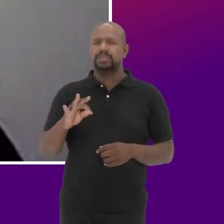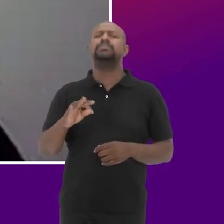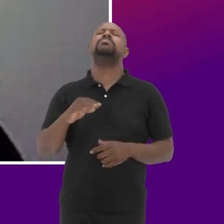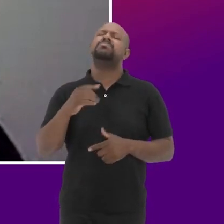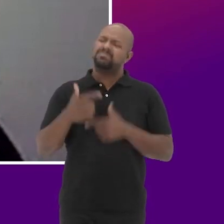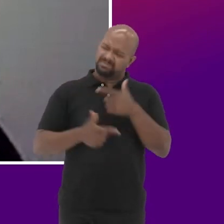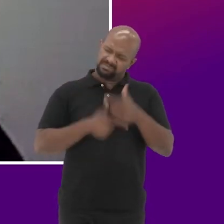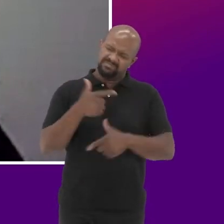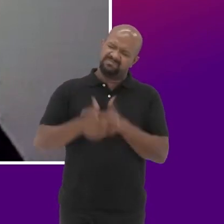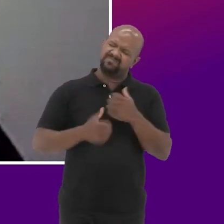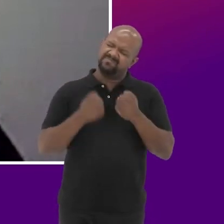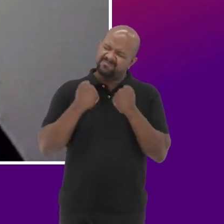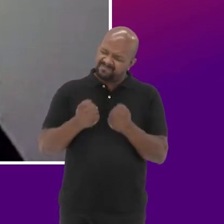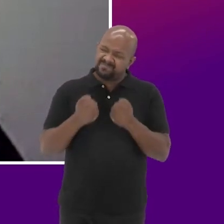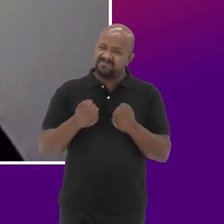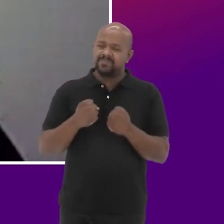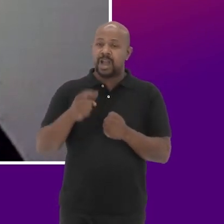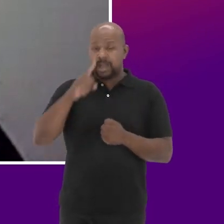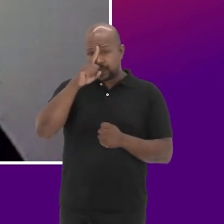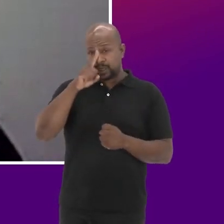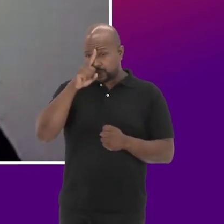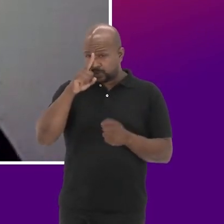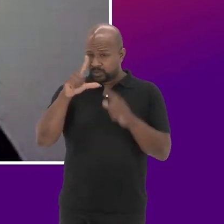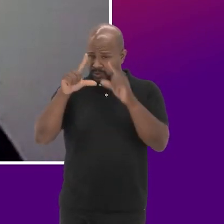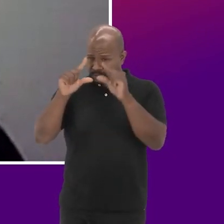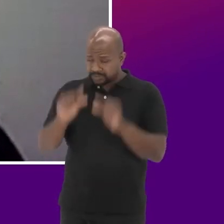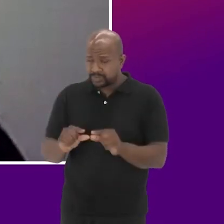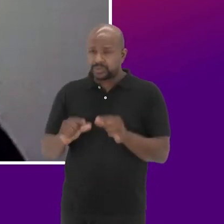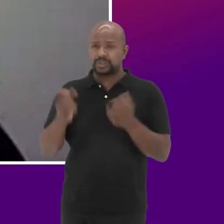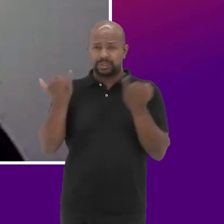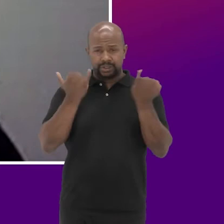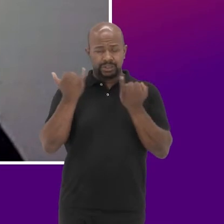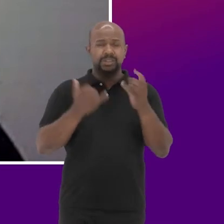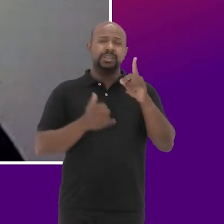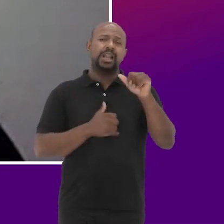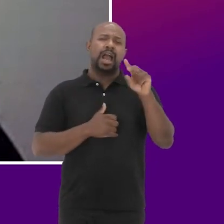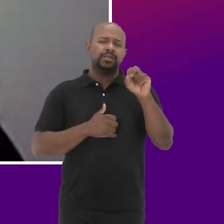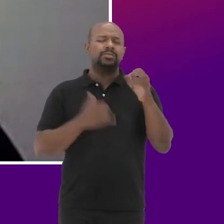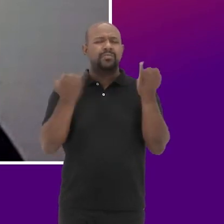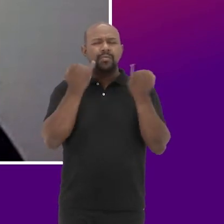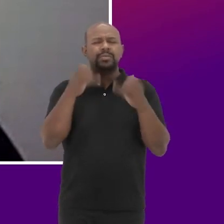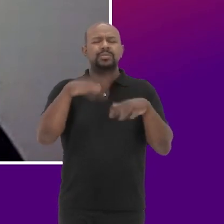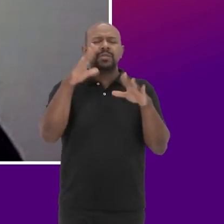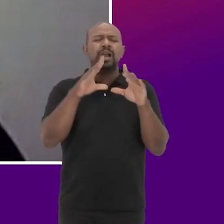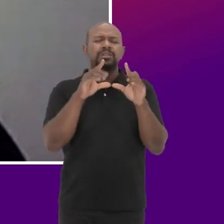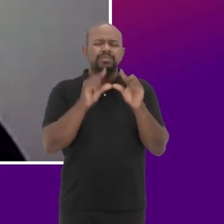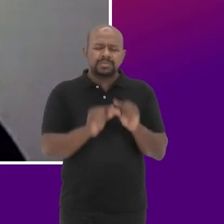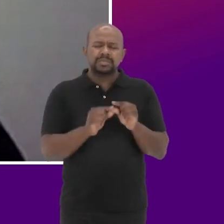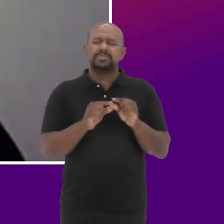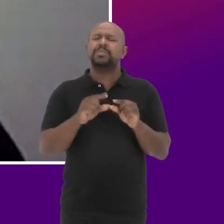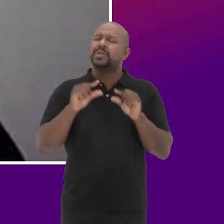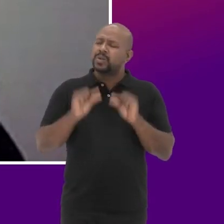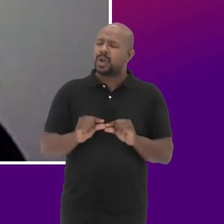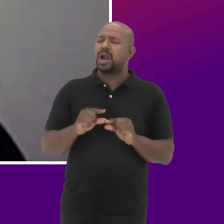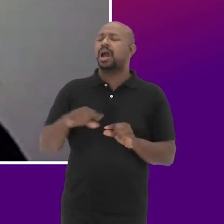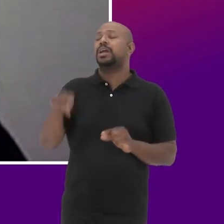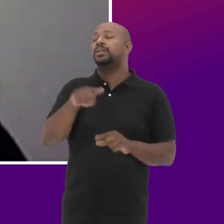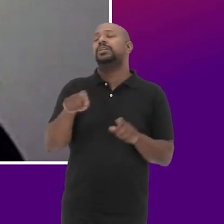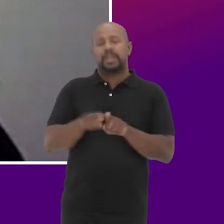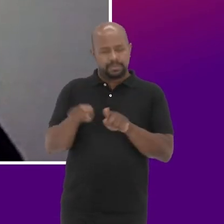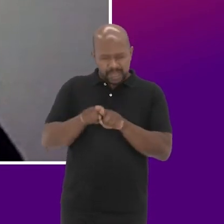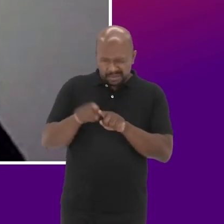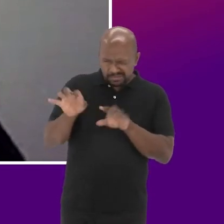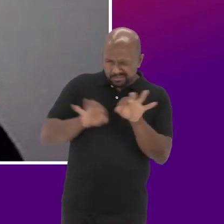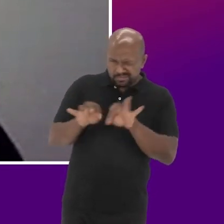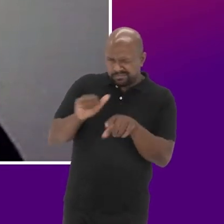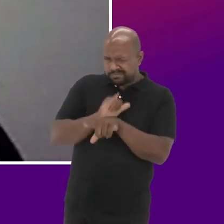estamos trabalhando cada vez mais para deixar o risco de dados, de risco da informação cada vez mais baixo, cada vez menor. Também